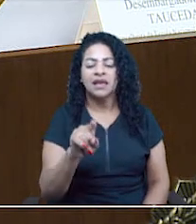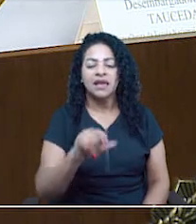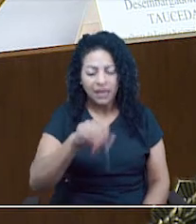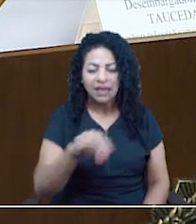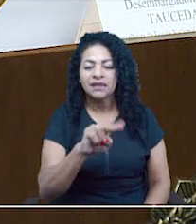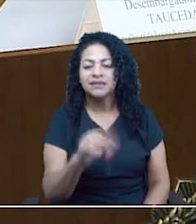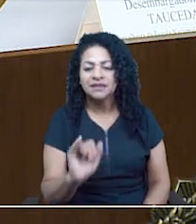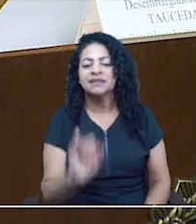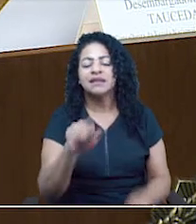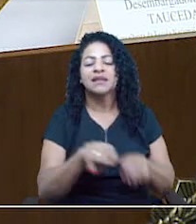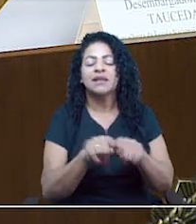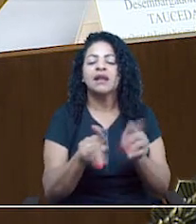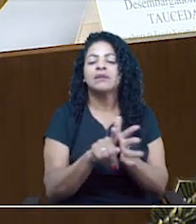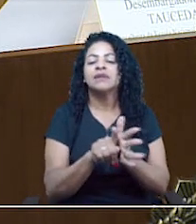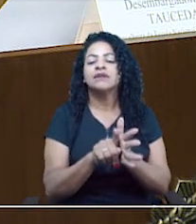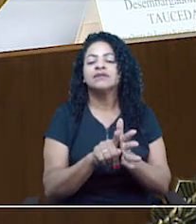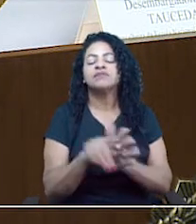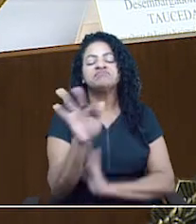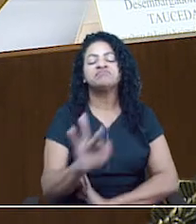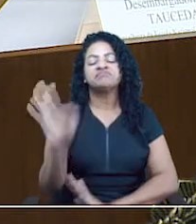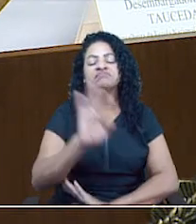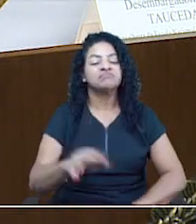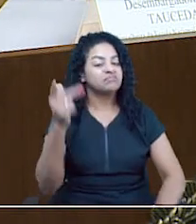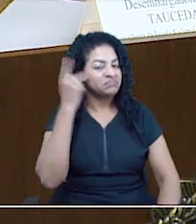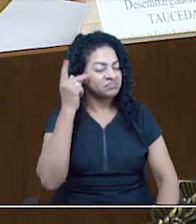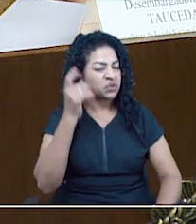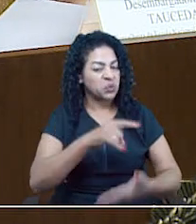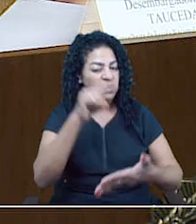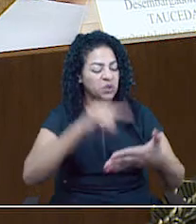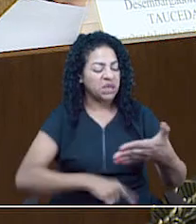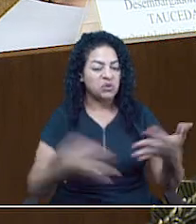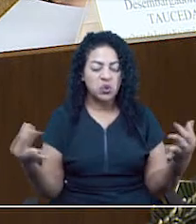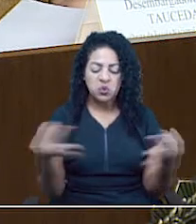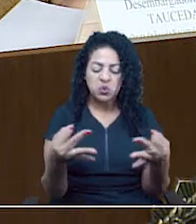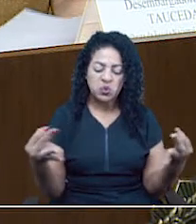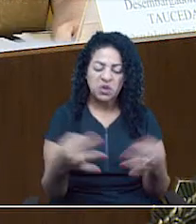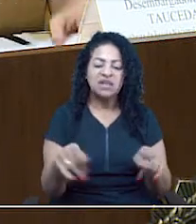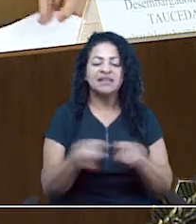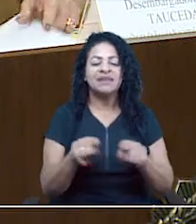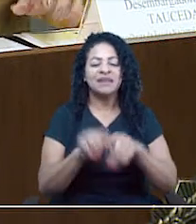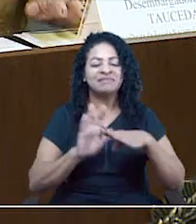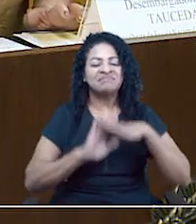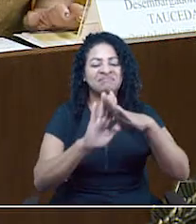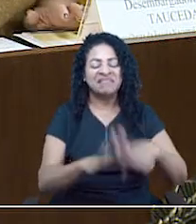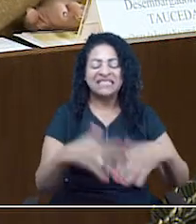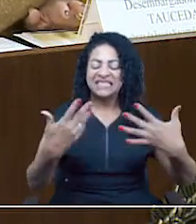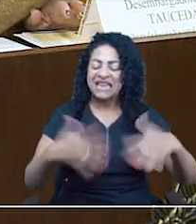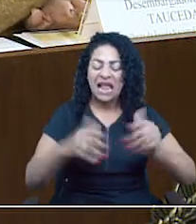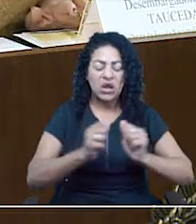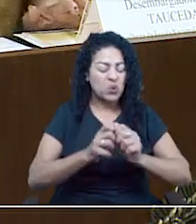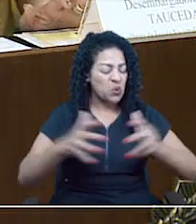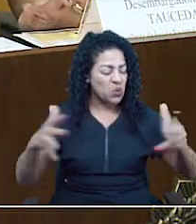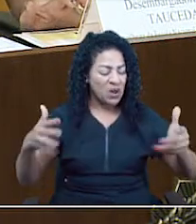de São Paulo. O currículo é belíssimo e a contribuição, por certo, será demais. Seja muito bem-vinda,